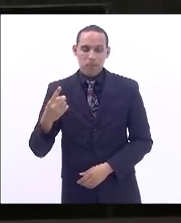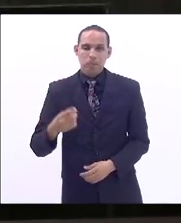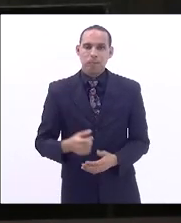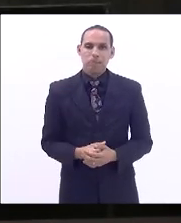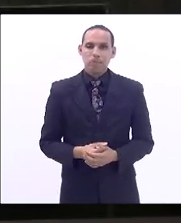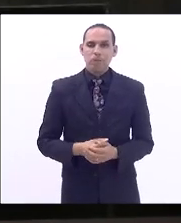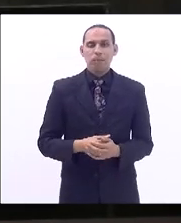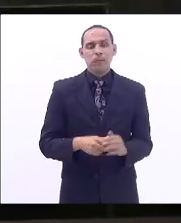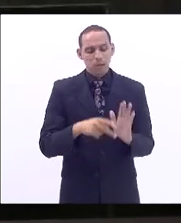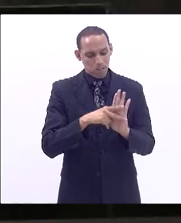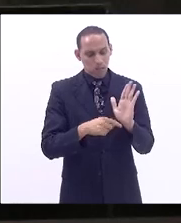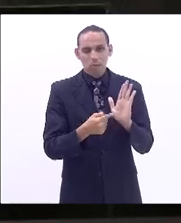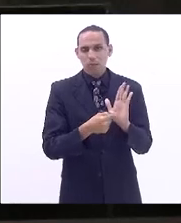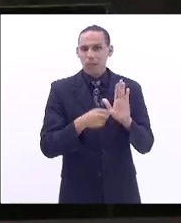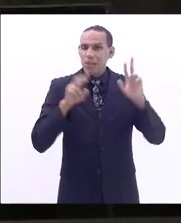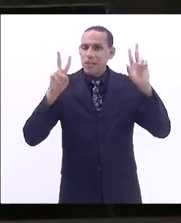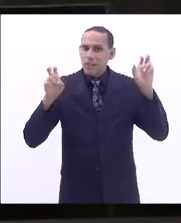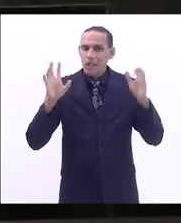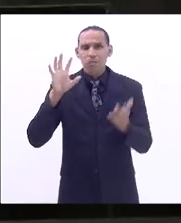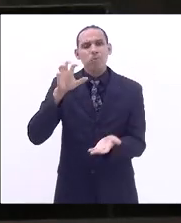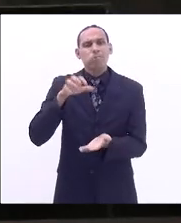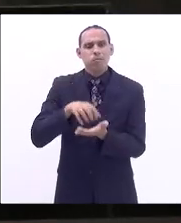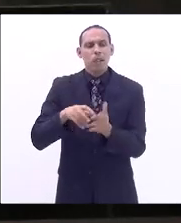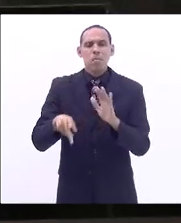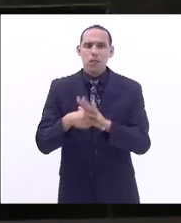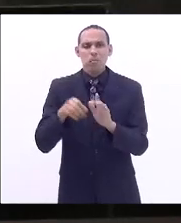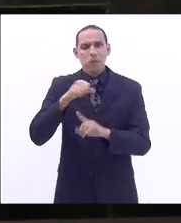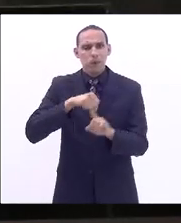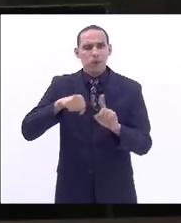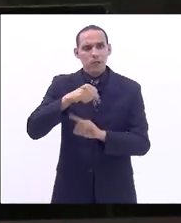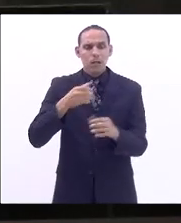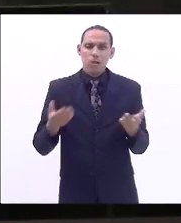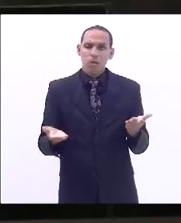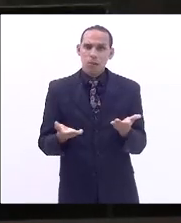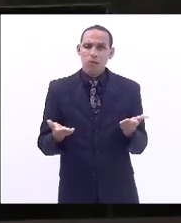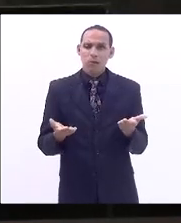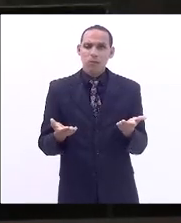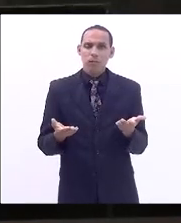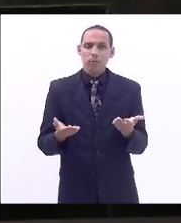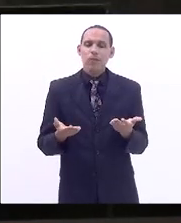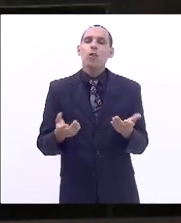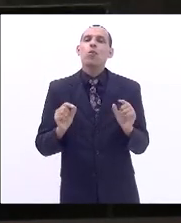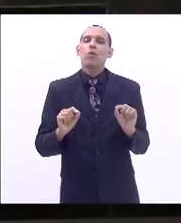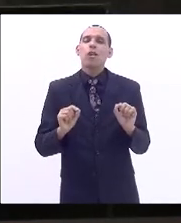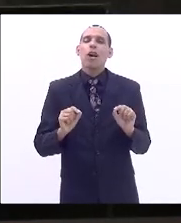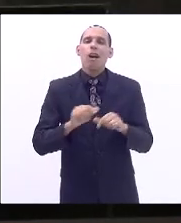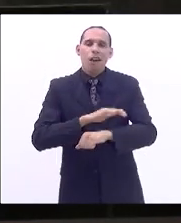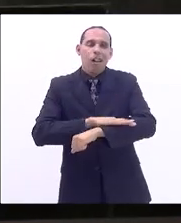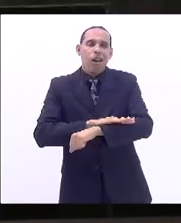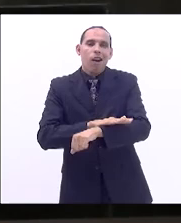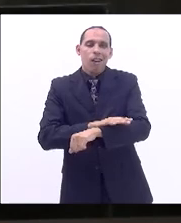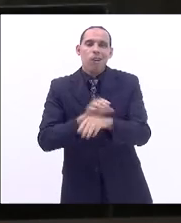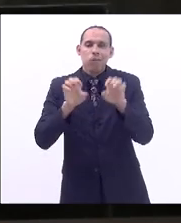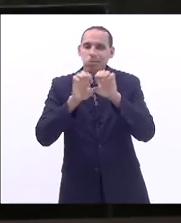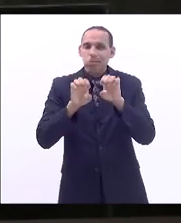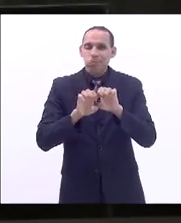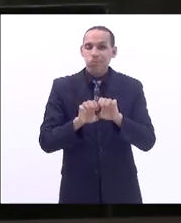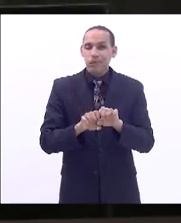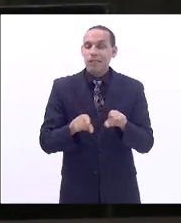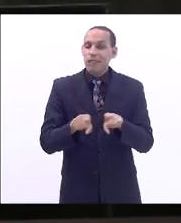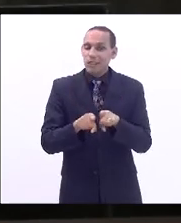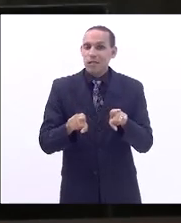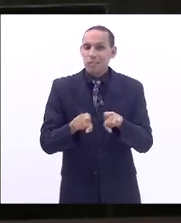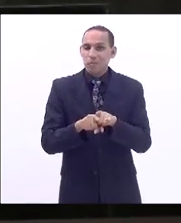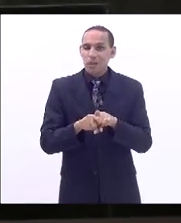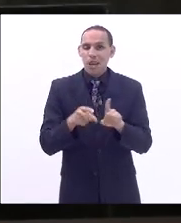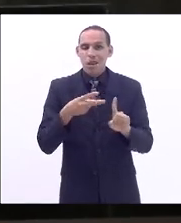um projeto que traz um tema central na sociedade hoje como racismo estrutural estrutura também